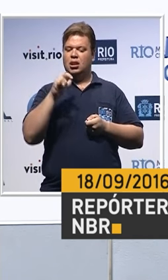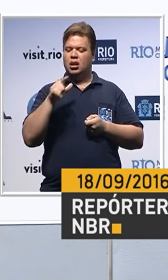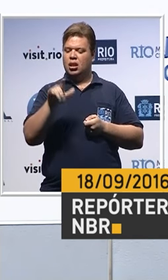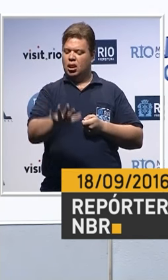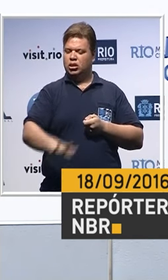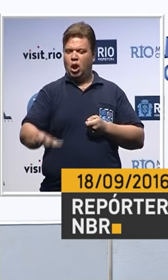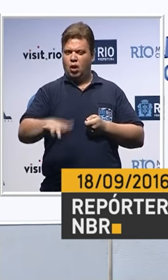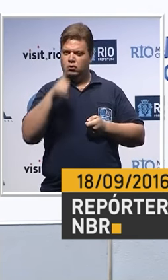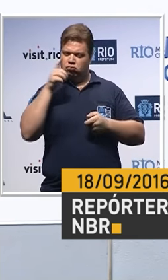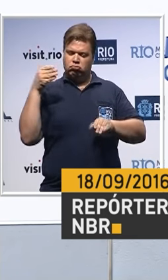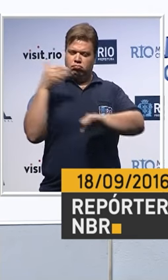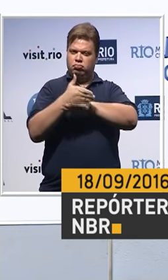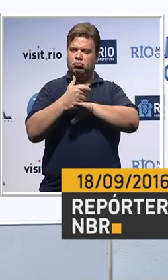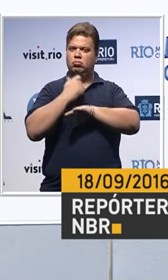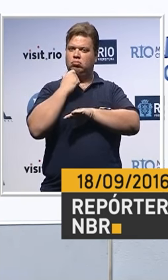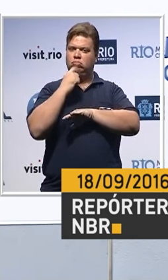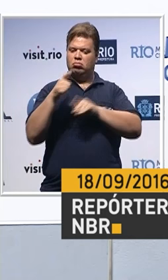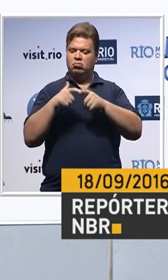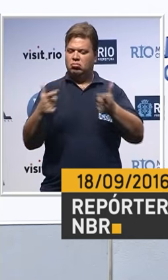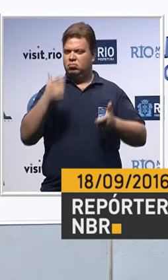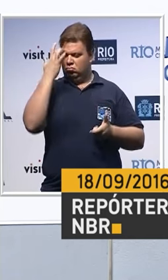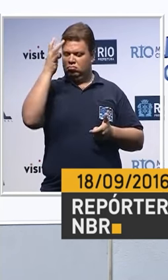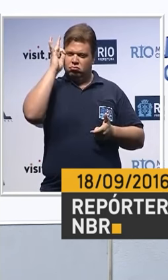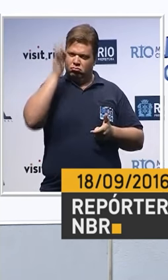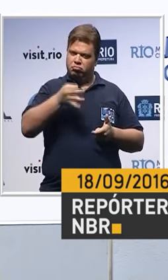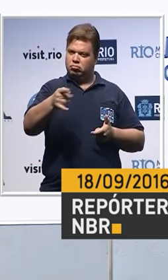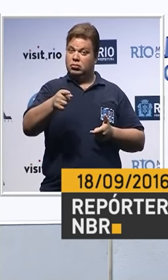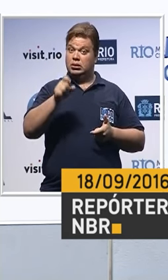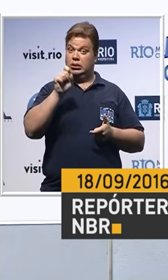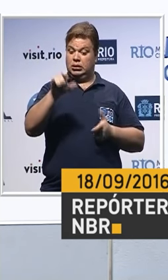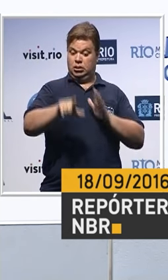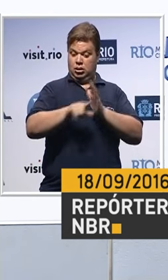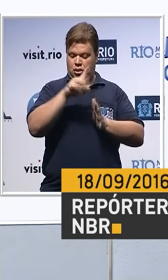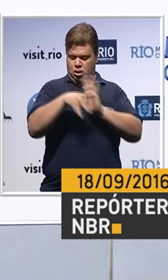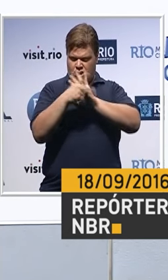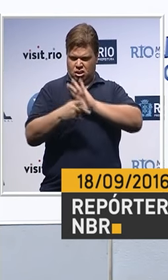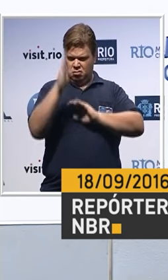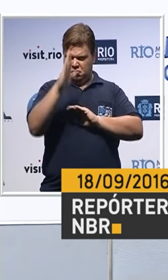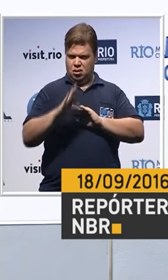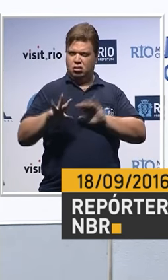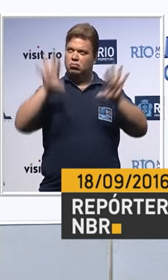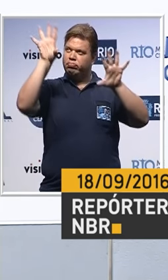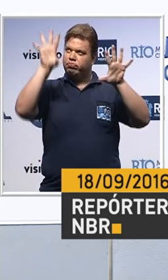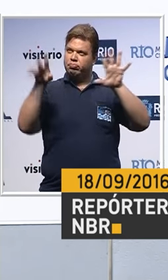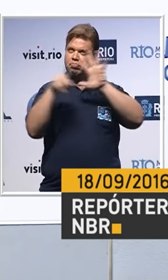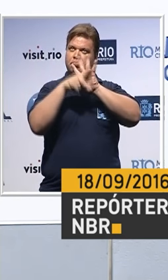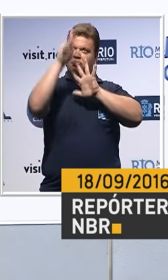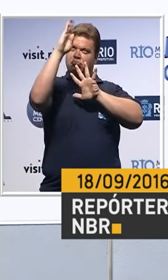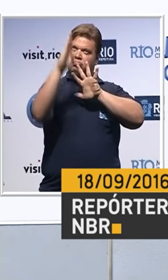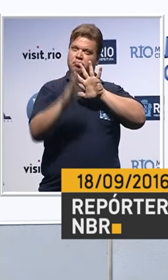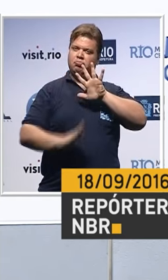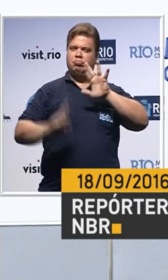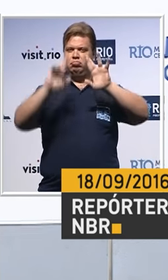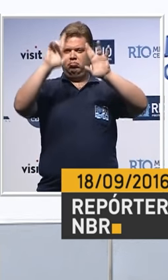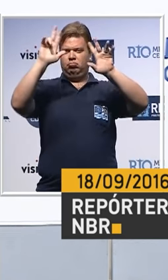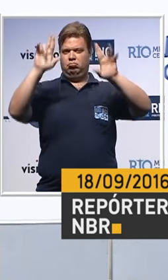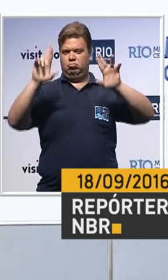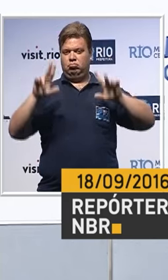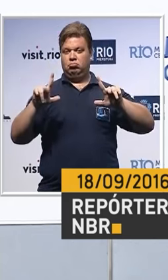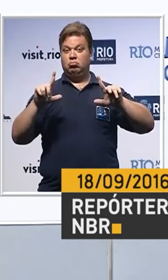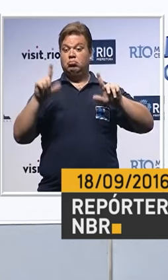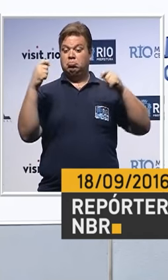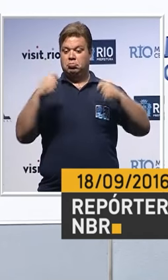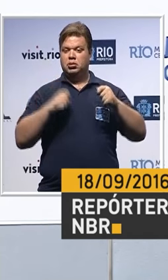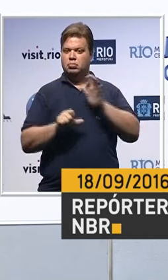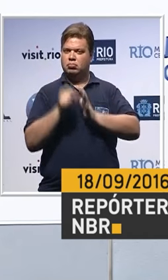entrada ampla que permita, né, aos brasileiros das mais diversas regiões do país terem contato